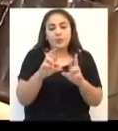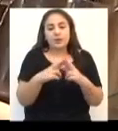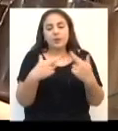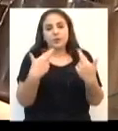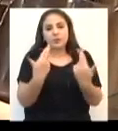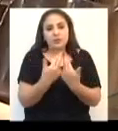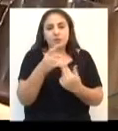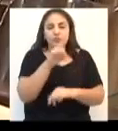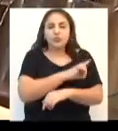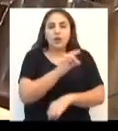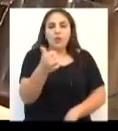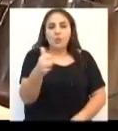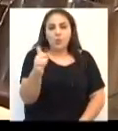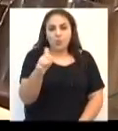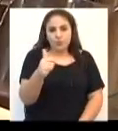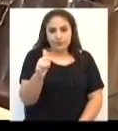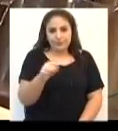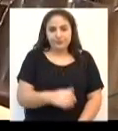reunião, que será no dia 11.